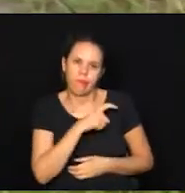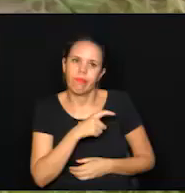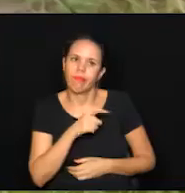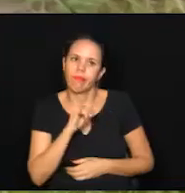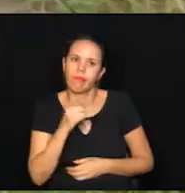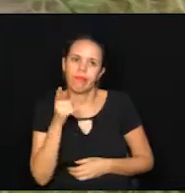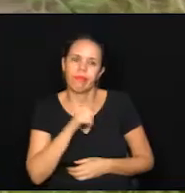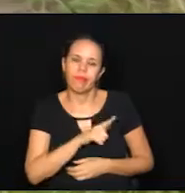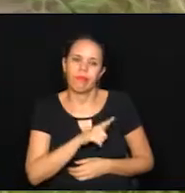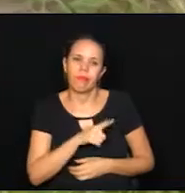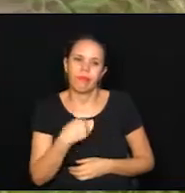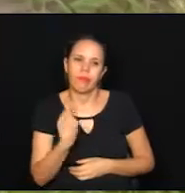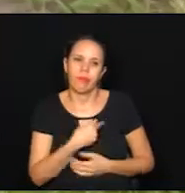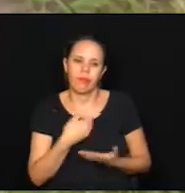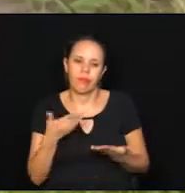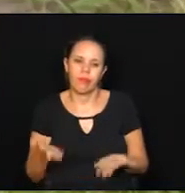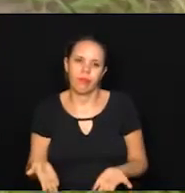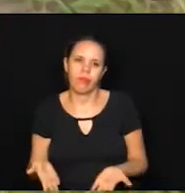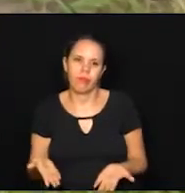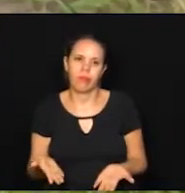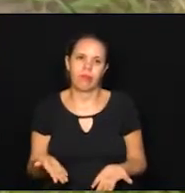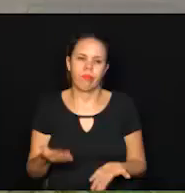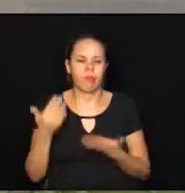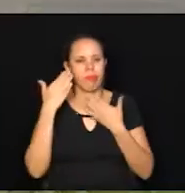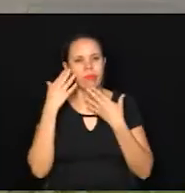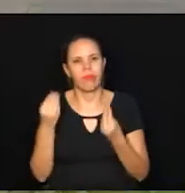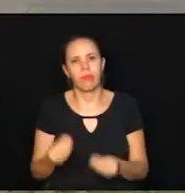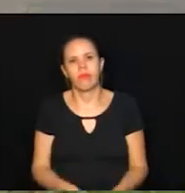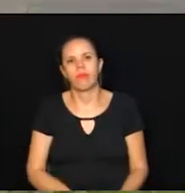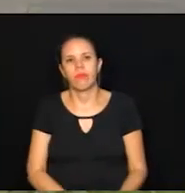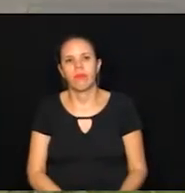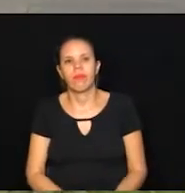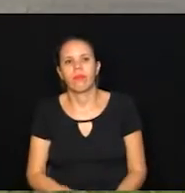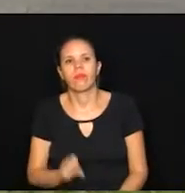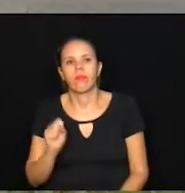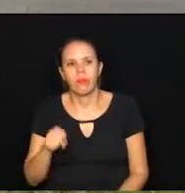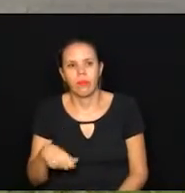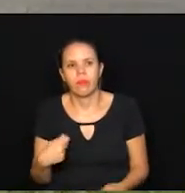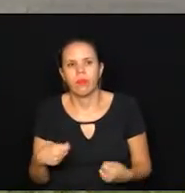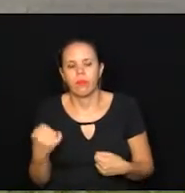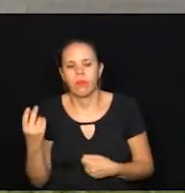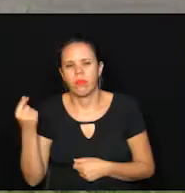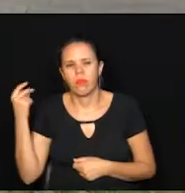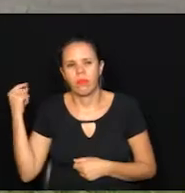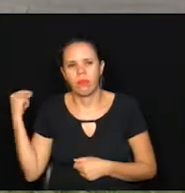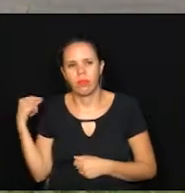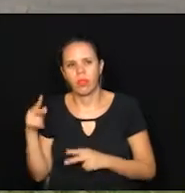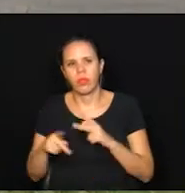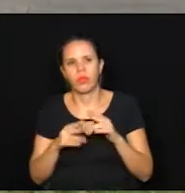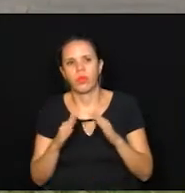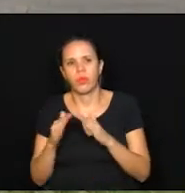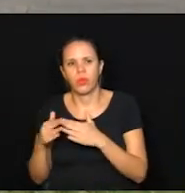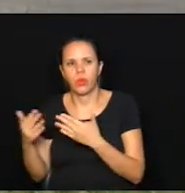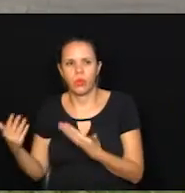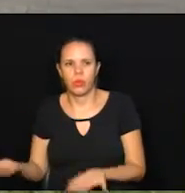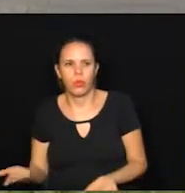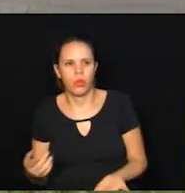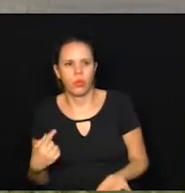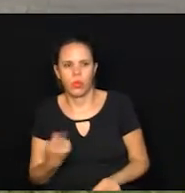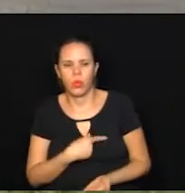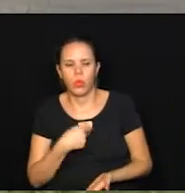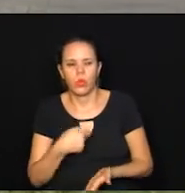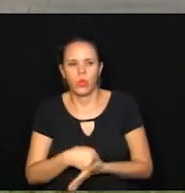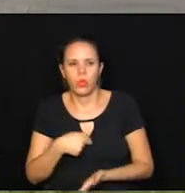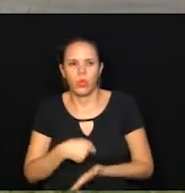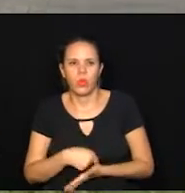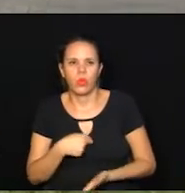se conseguir o CRAS para nós aqui, nós vamos agradecer muito. Sim, é uma demanda muito antiga dos moradores aqui. A nossa